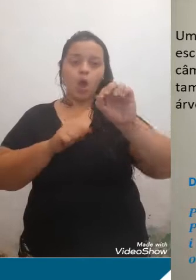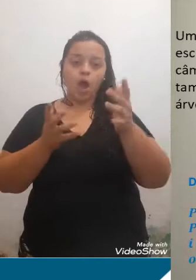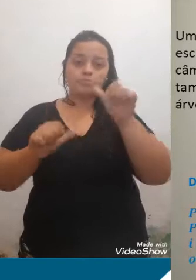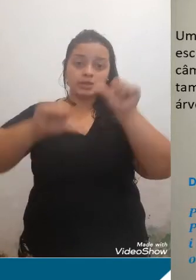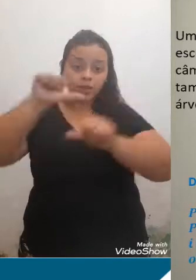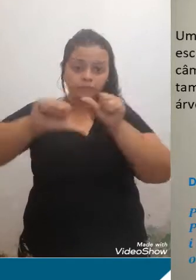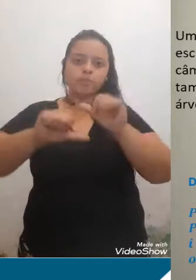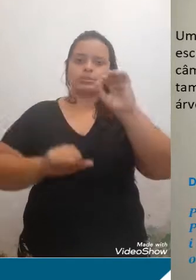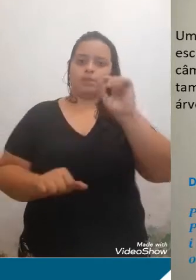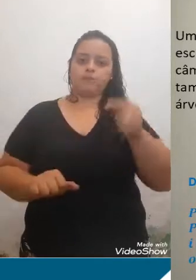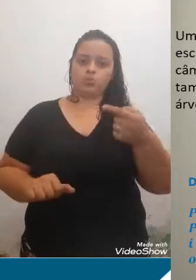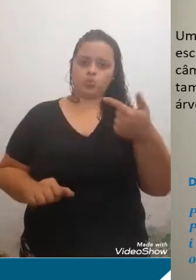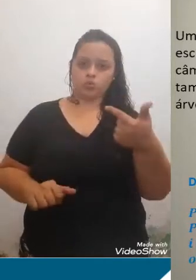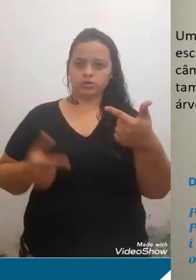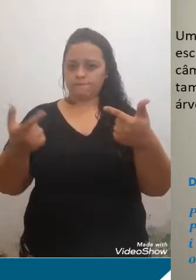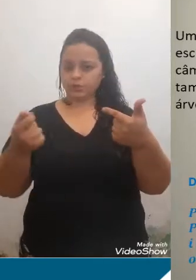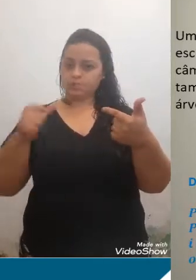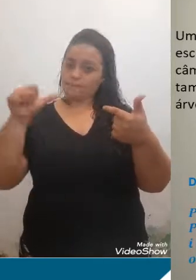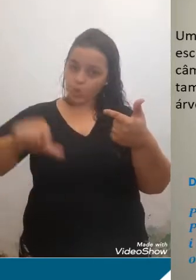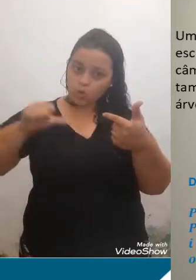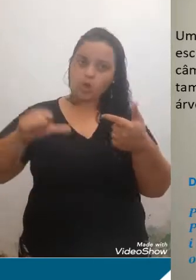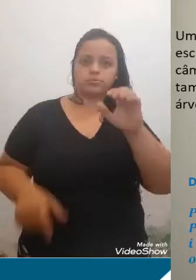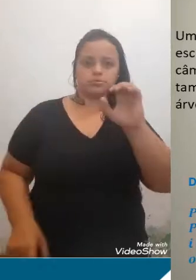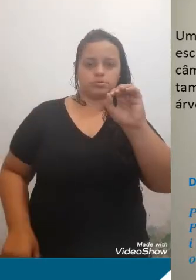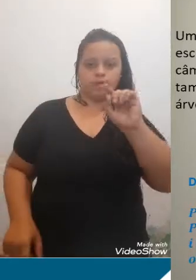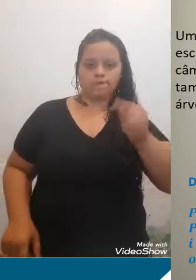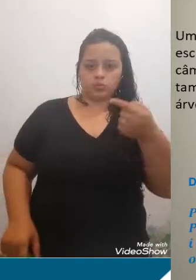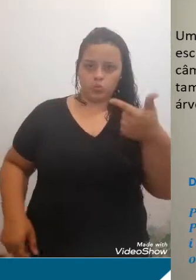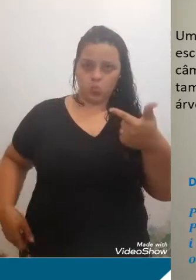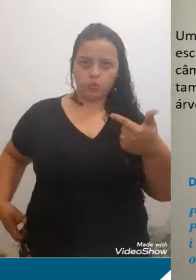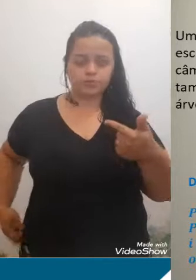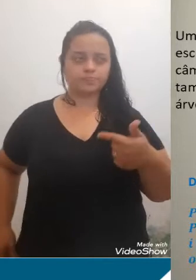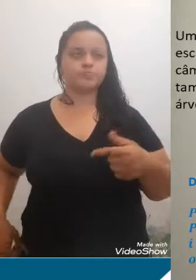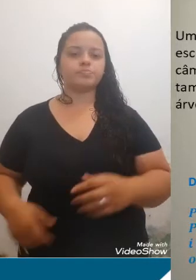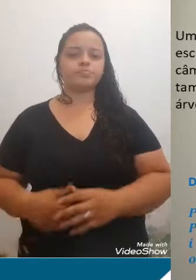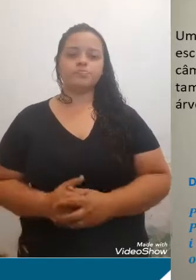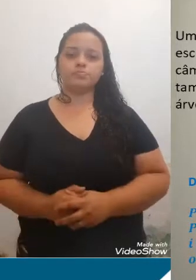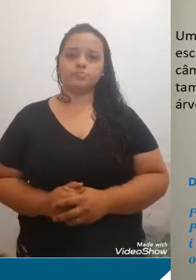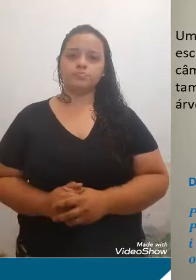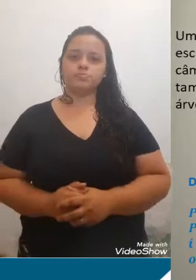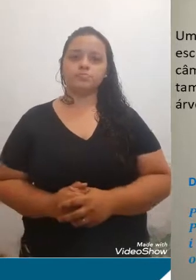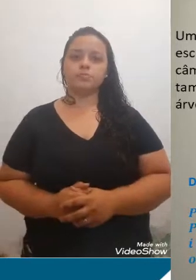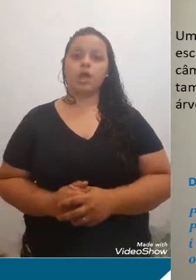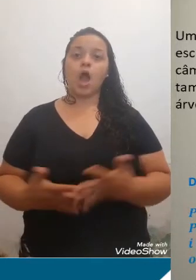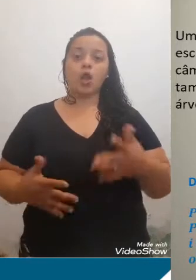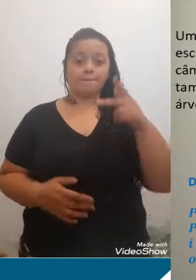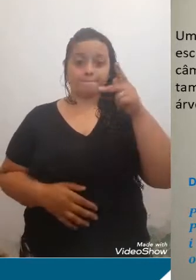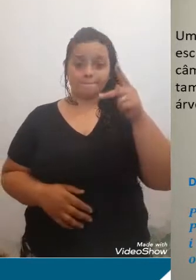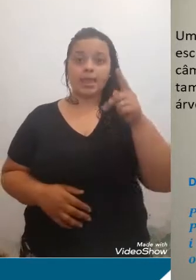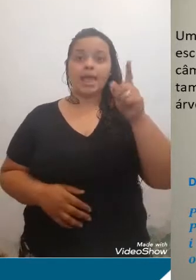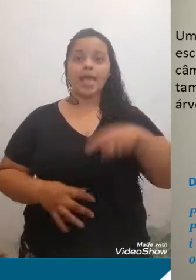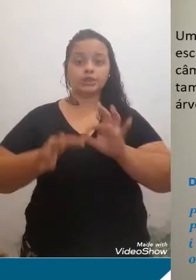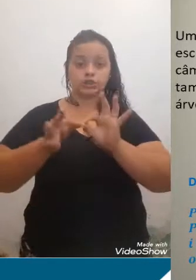a gente tem o 0,2 metros. Então, o P' é 20 centímetros, que é igual a 0,2 metros.